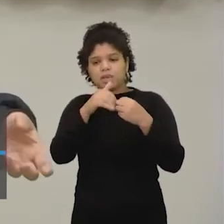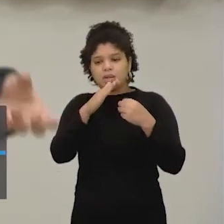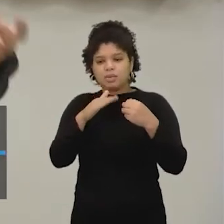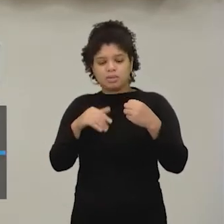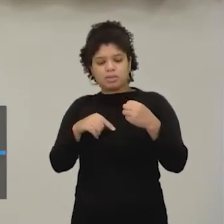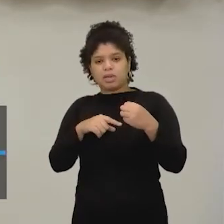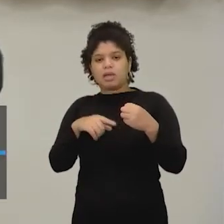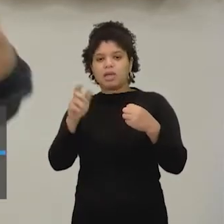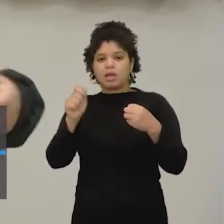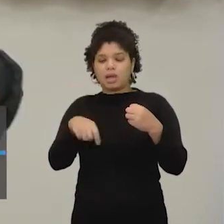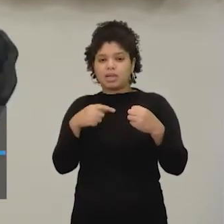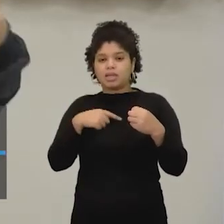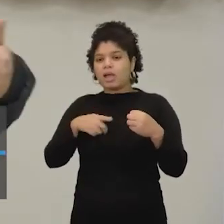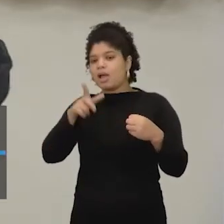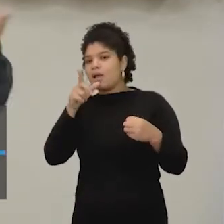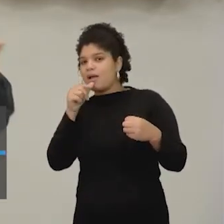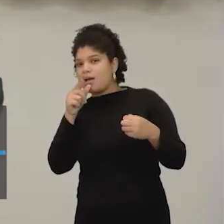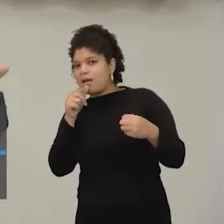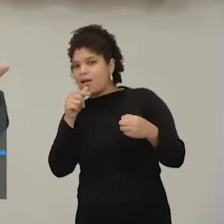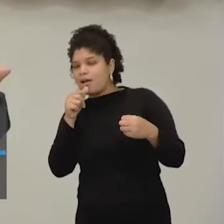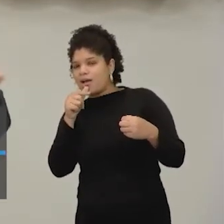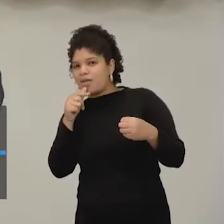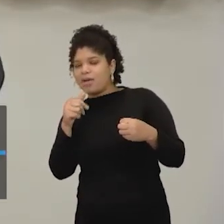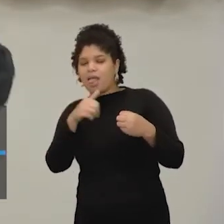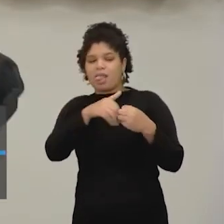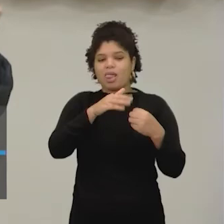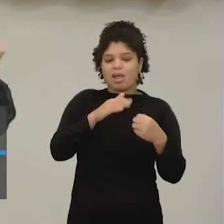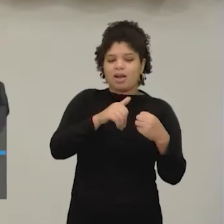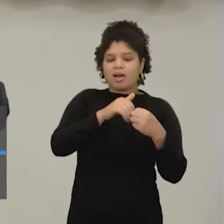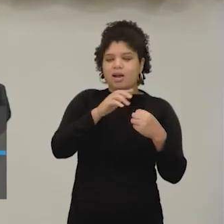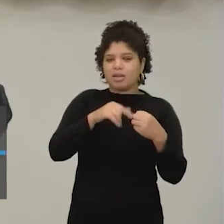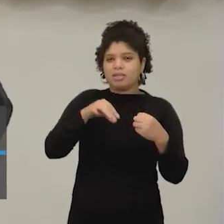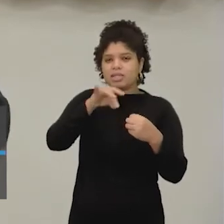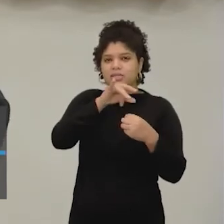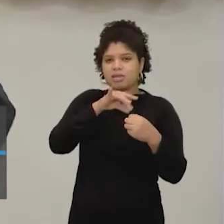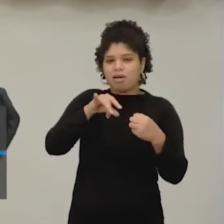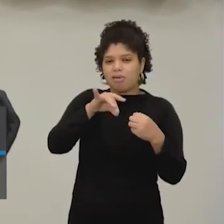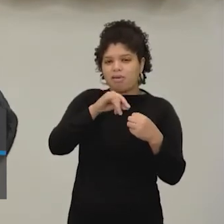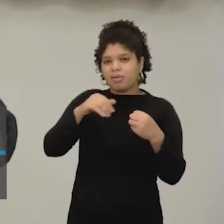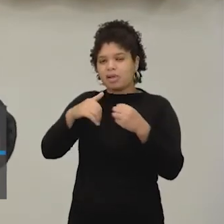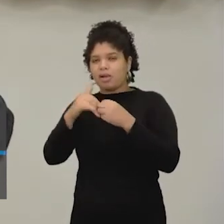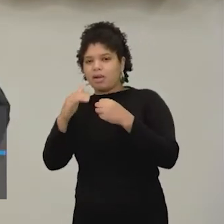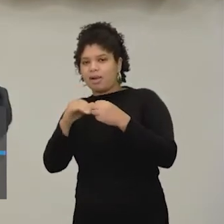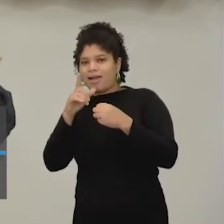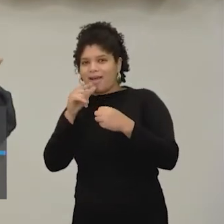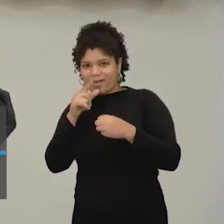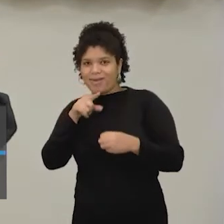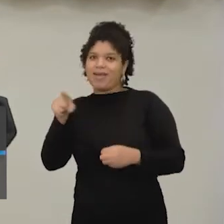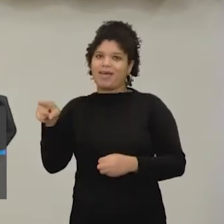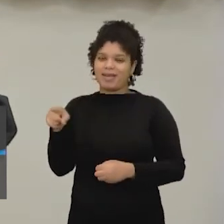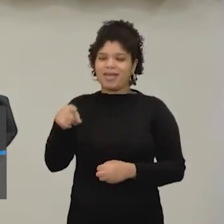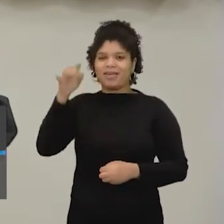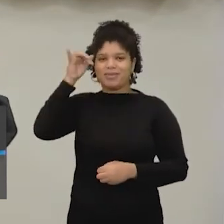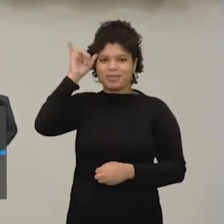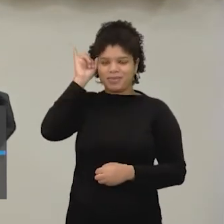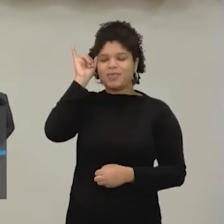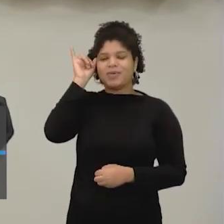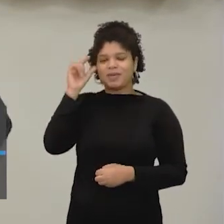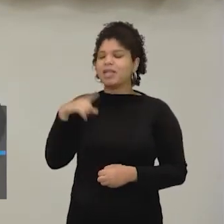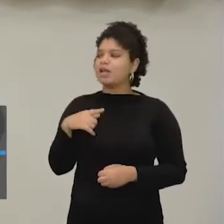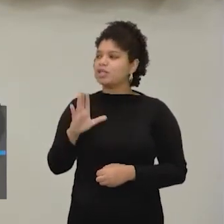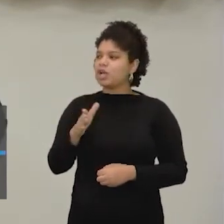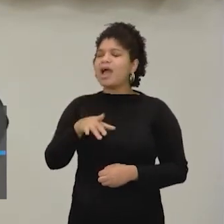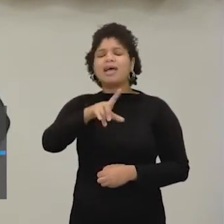mais água, então tem todo um processo ali. Então eles ficam ali com o sal. E é muito utilizado também com